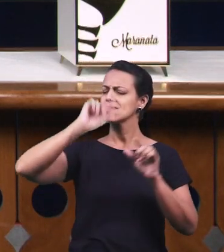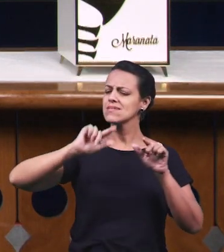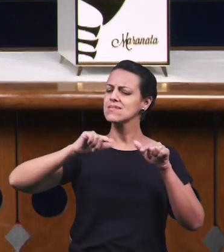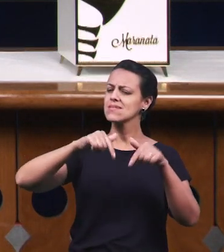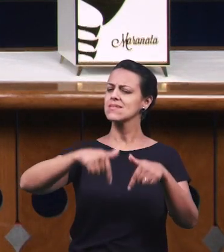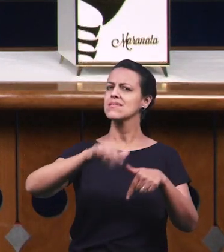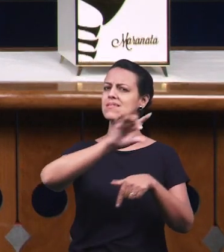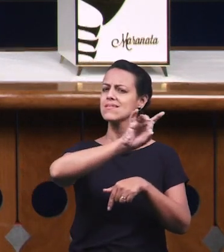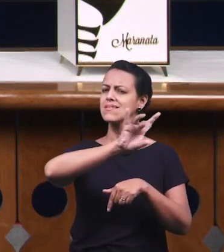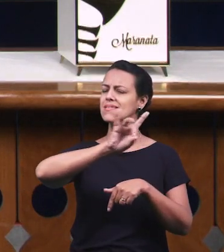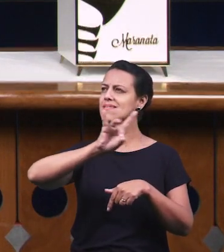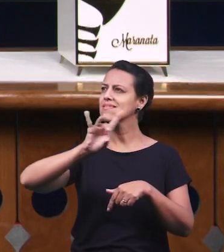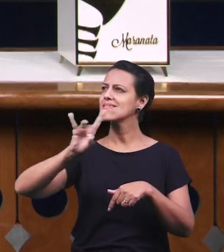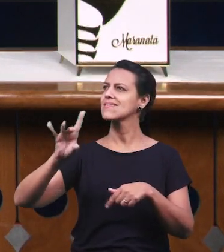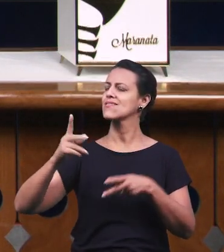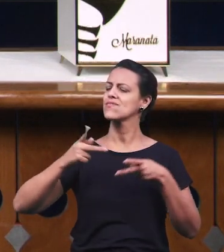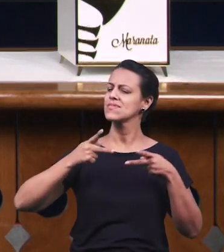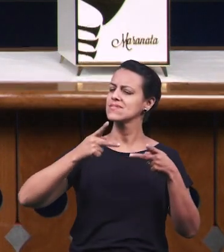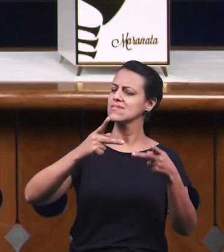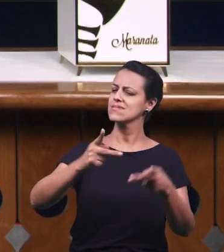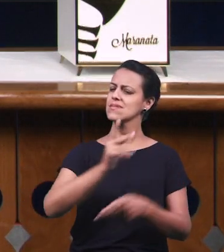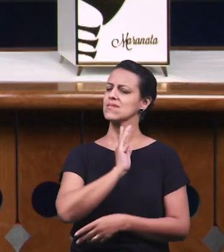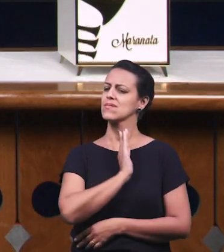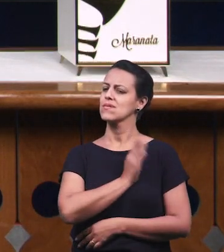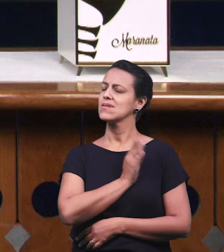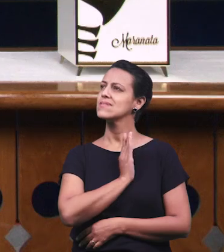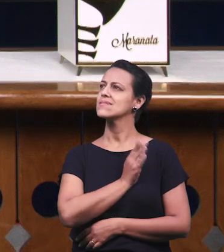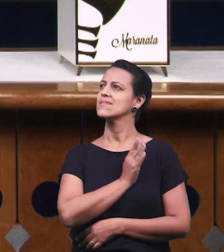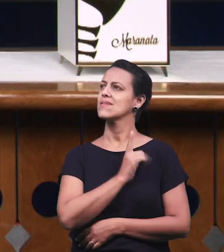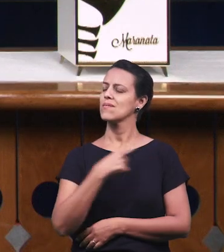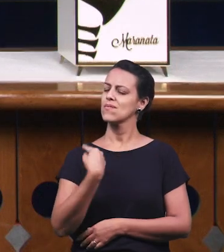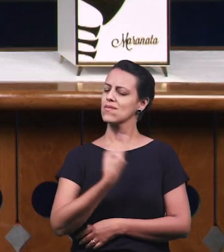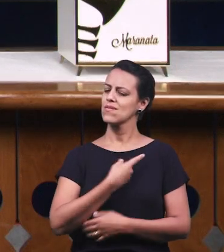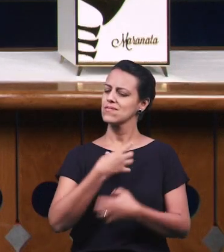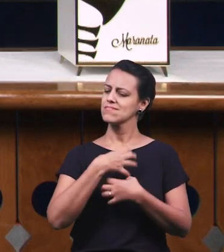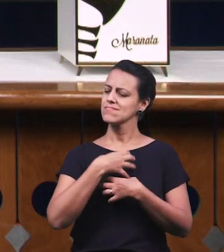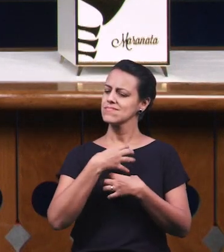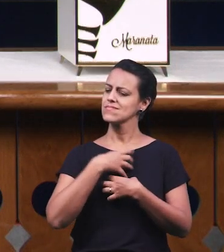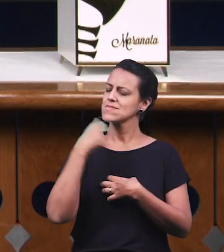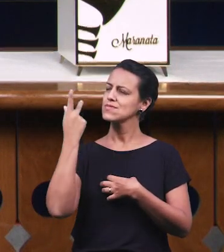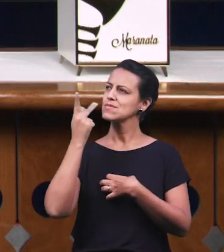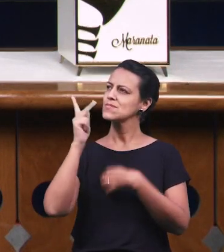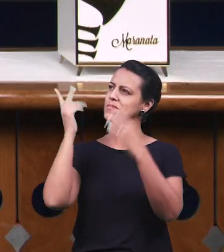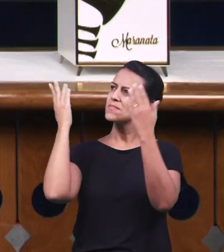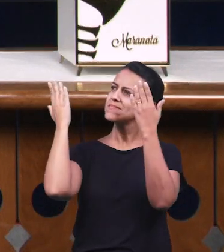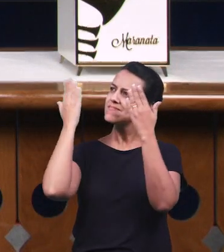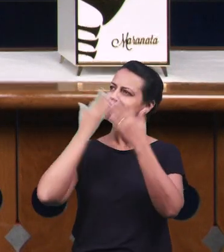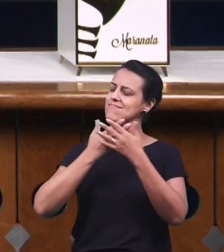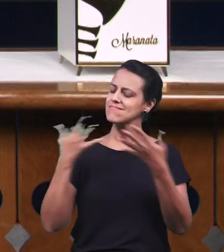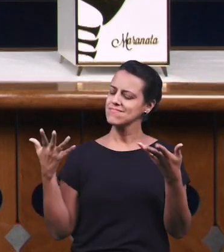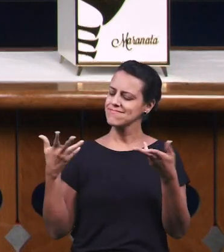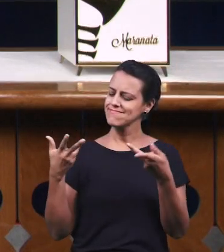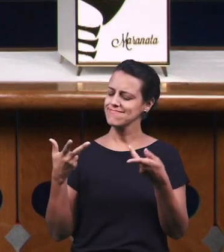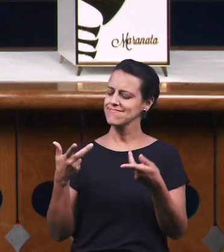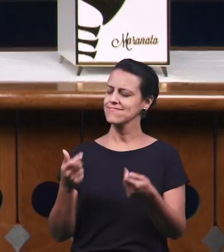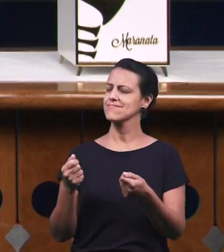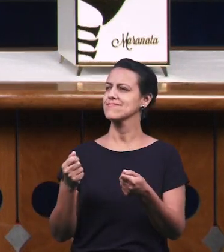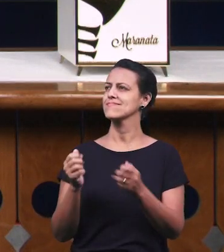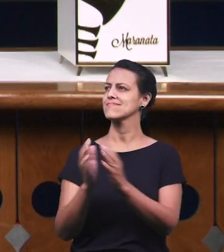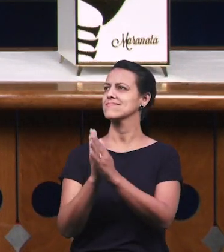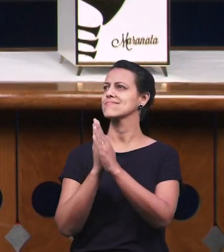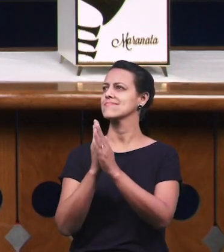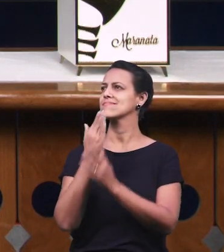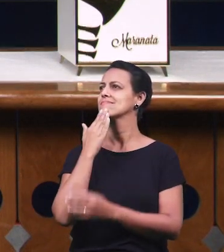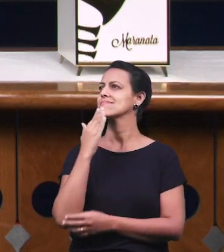cada lar, visitando cada coração, nos fazendo sentir a tua presença maravilhosa.